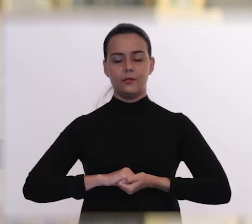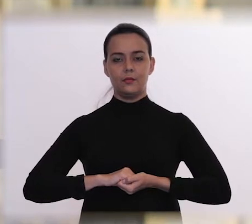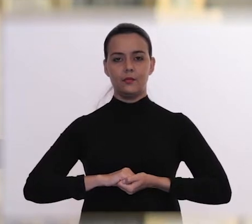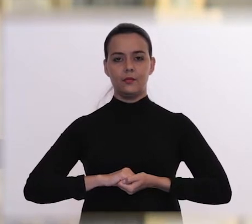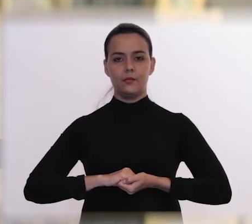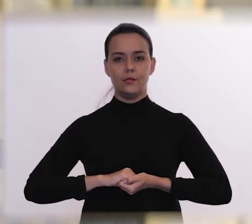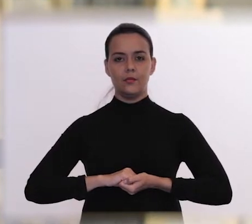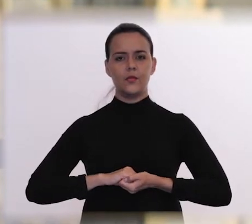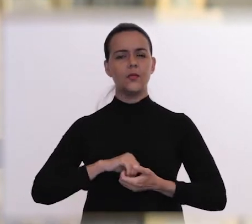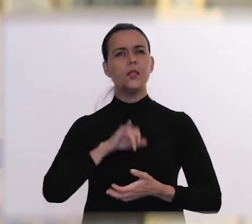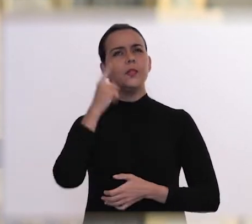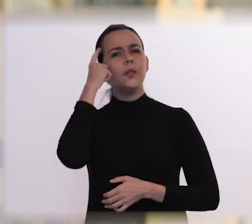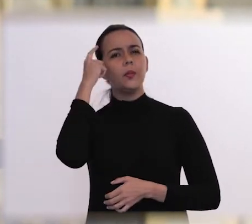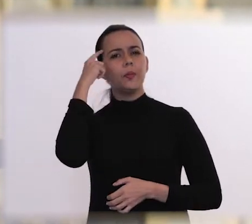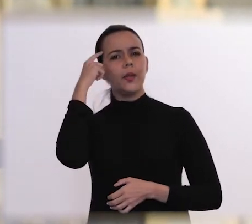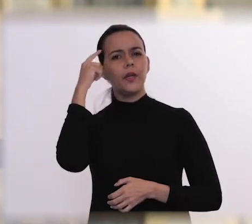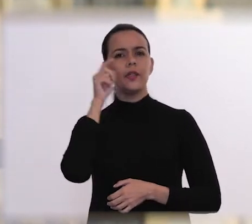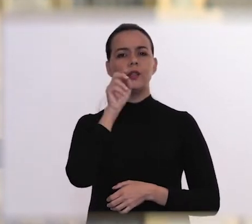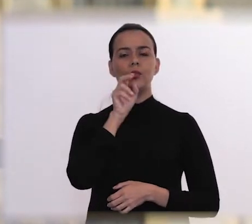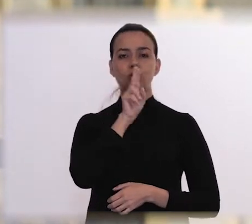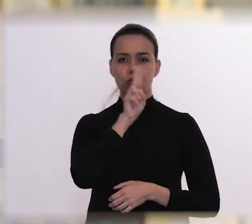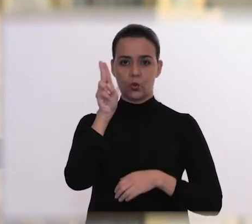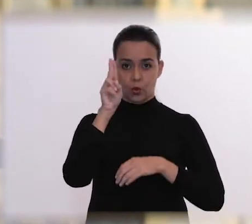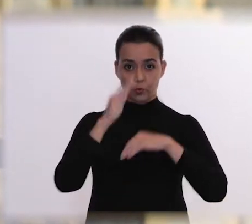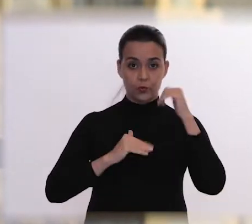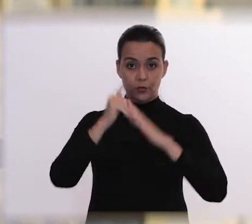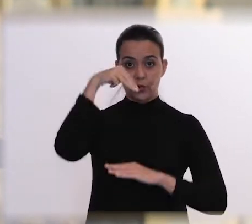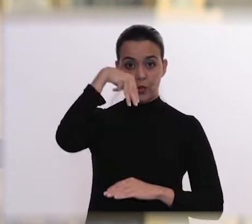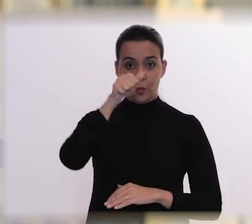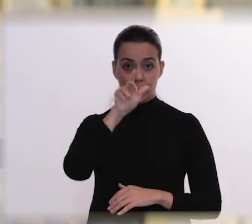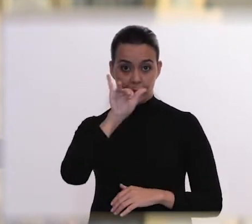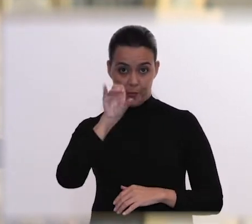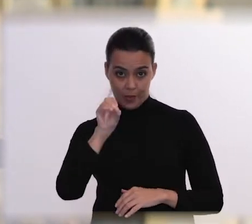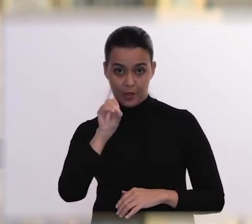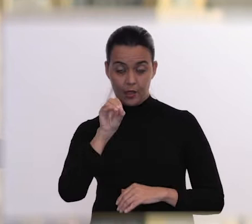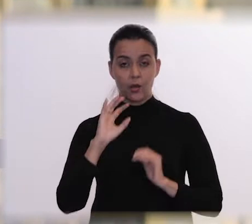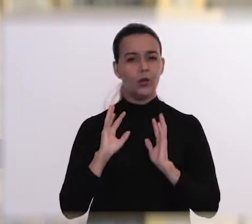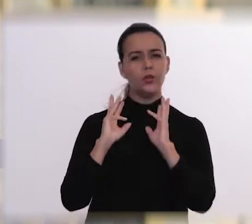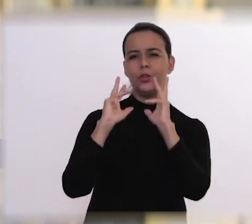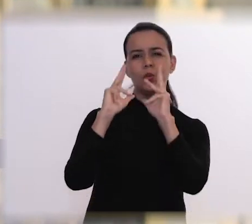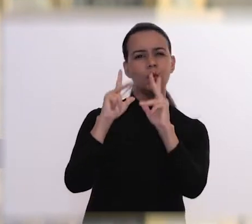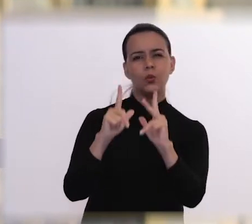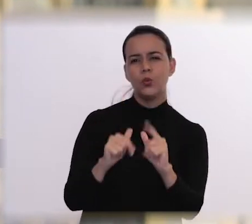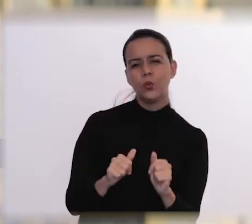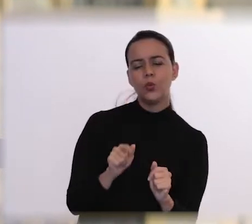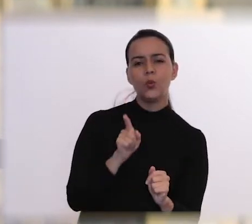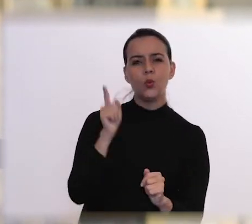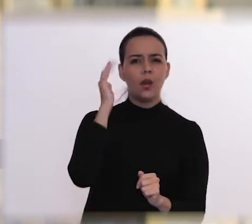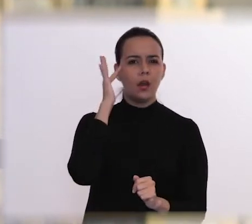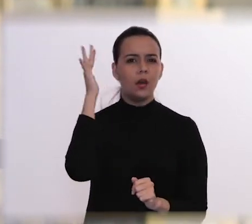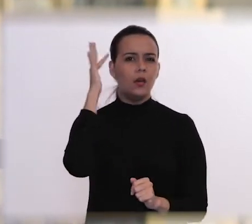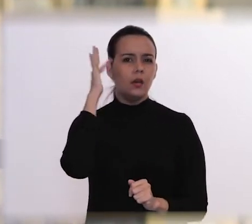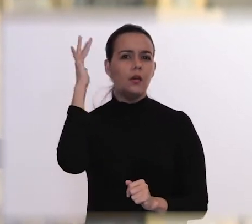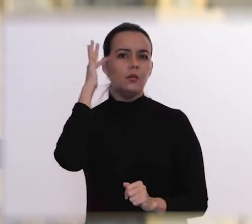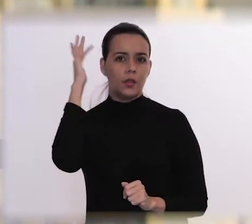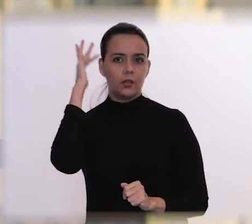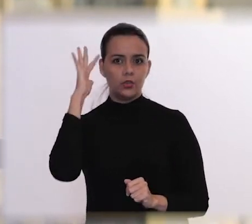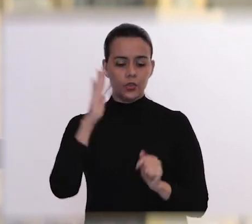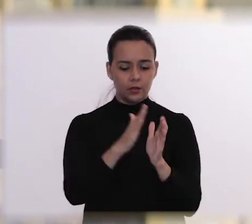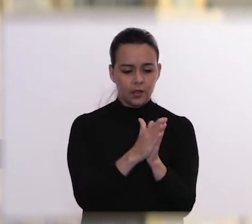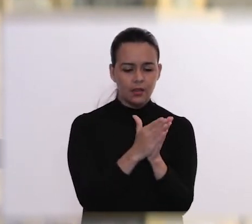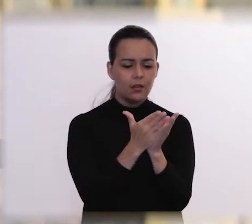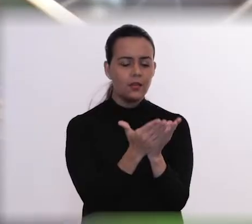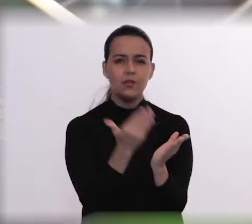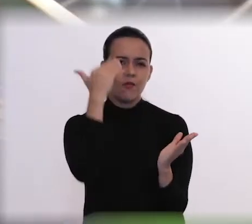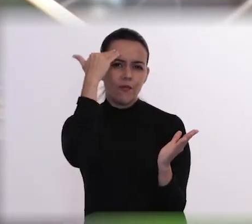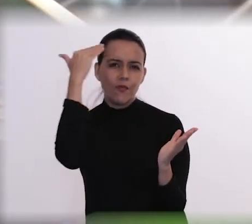Se eu penso no Mário de Andrade e na obra que ele realiza, eu sempre concluo que, para além dos livros que ele publicou, não